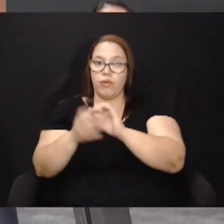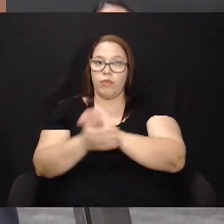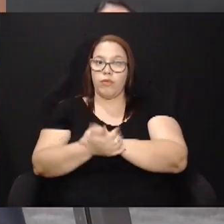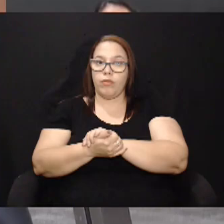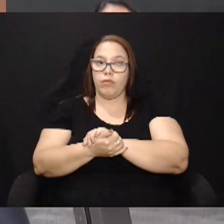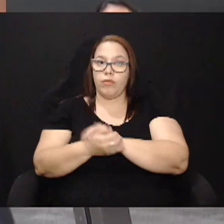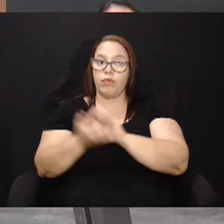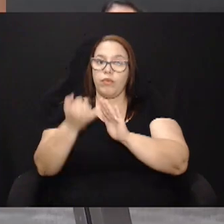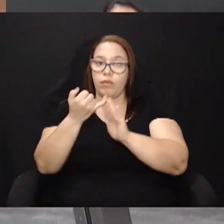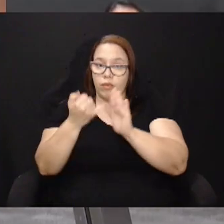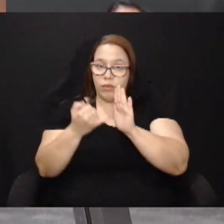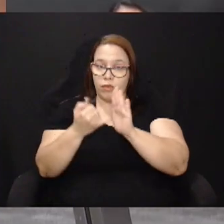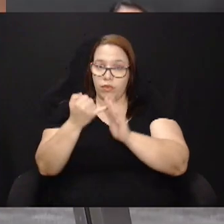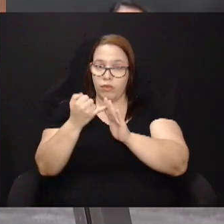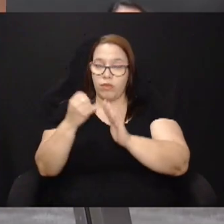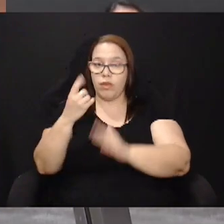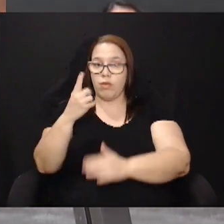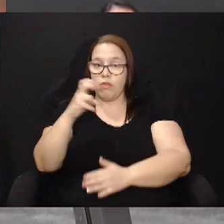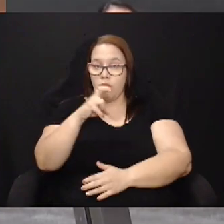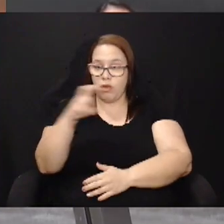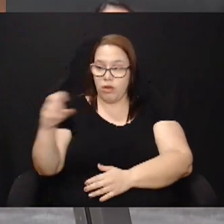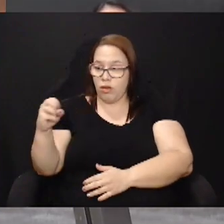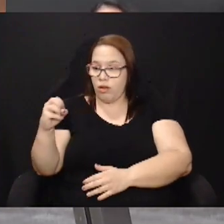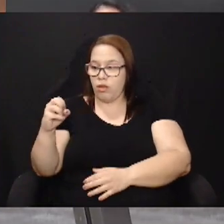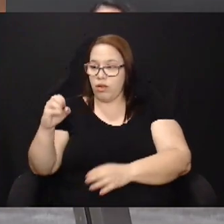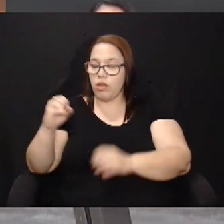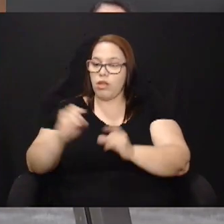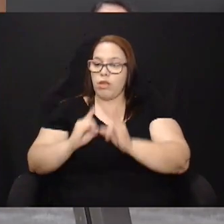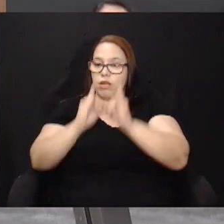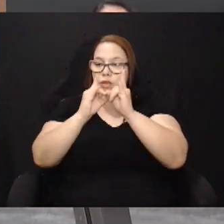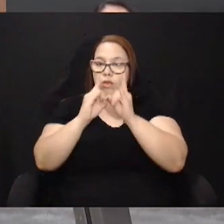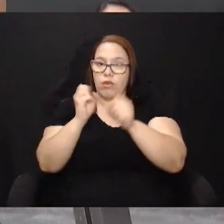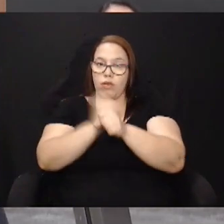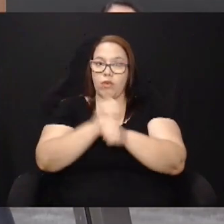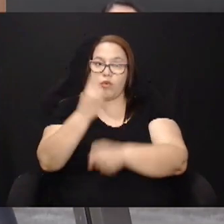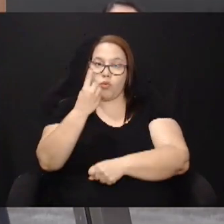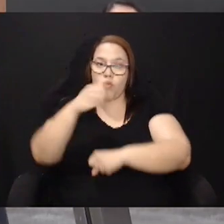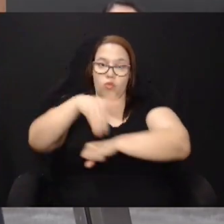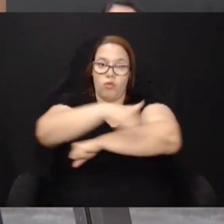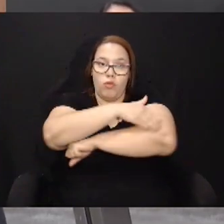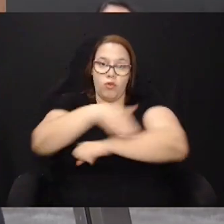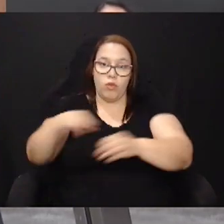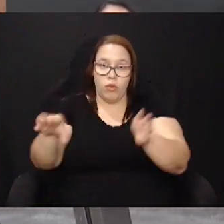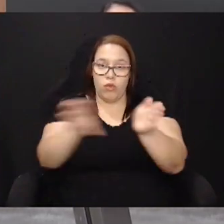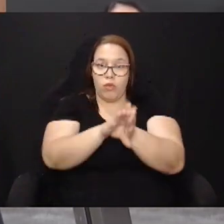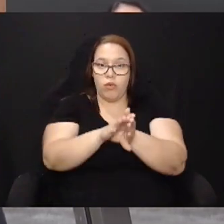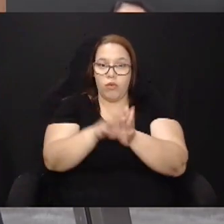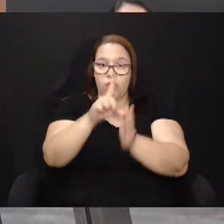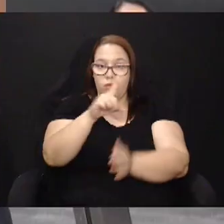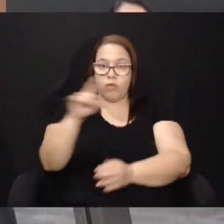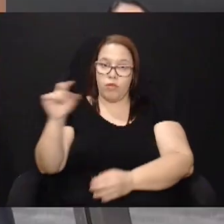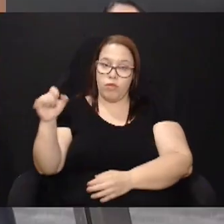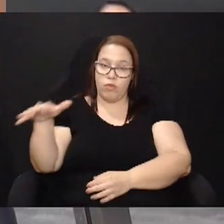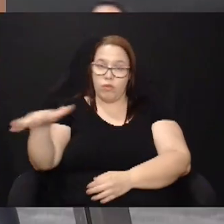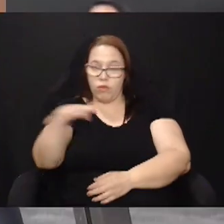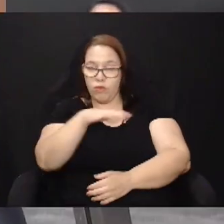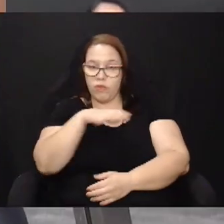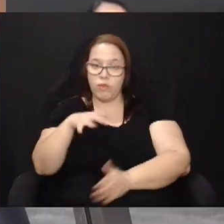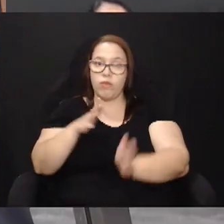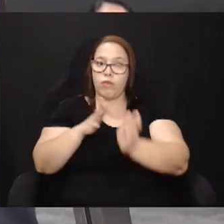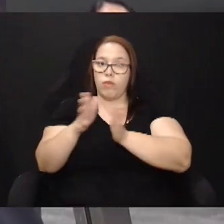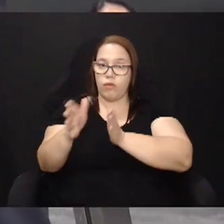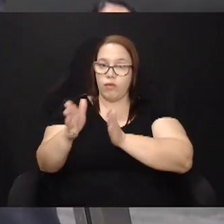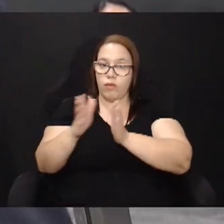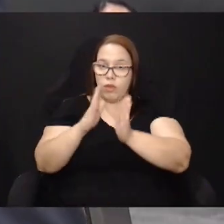1.500 apartamentos que foram construídos, tem apenas uma via de acesso para poder estar saindo da região e acessar o corredor